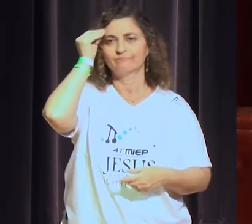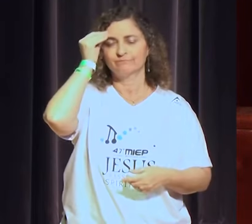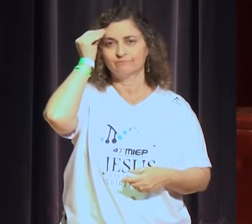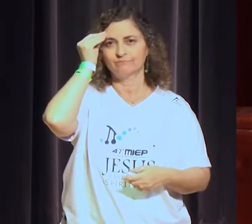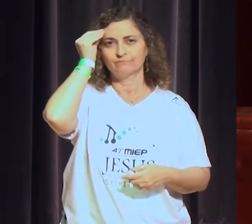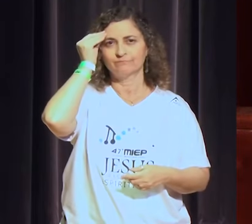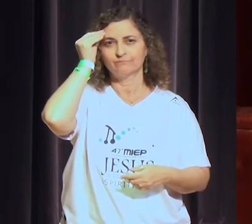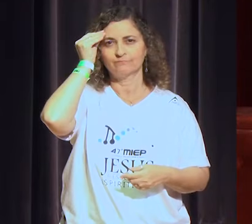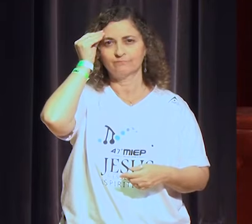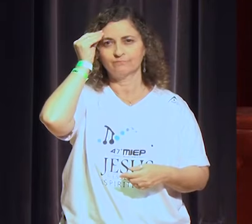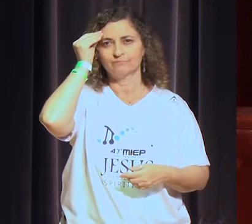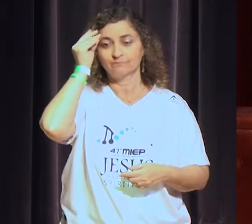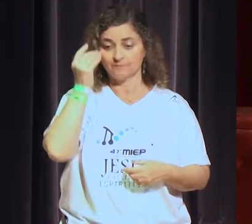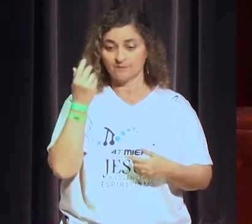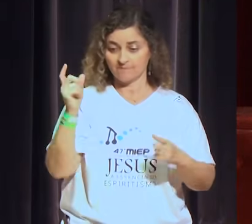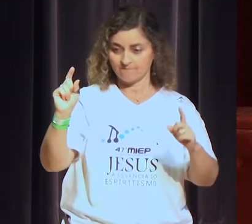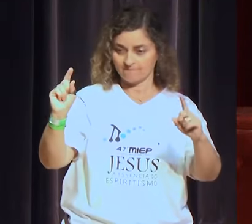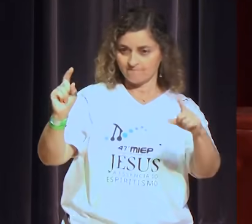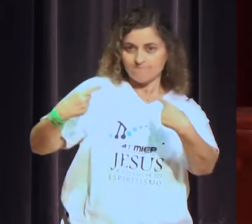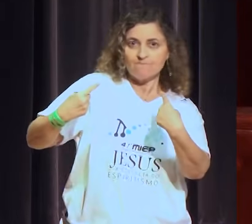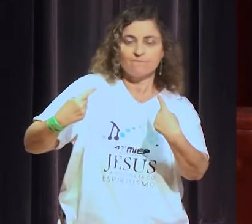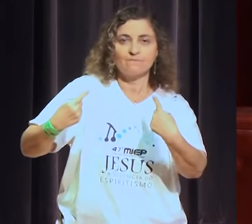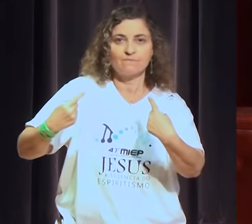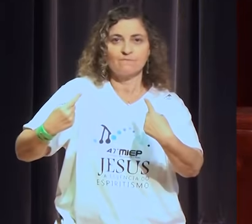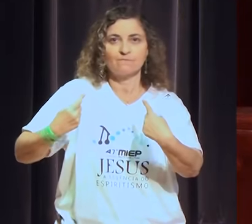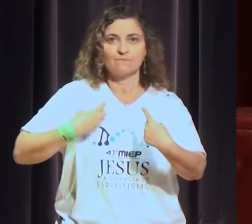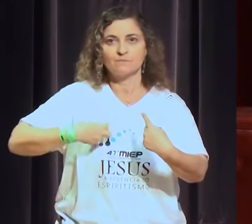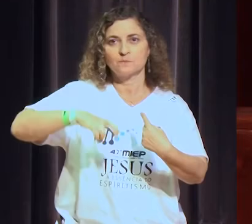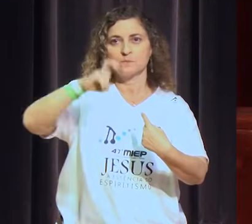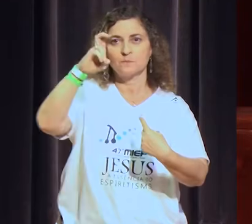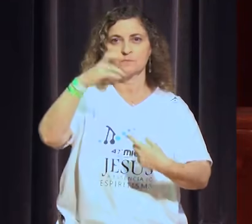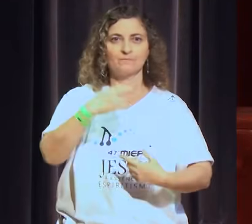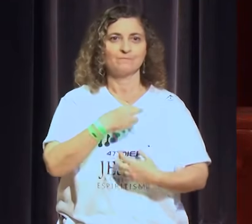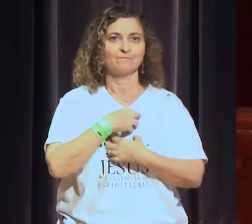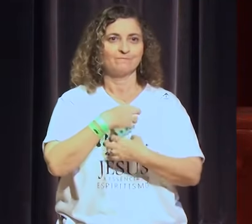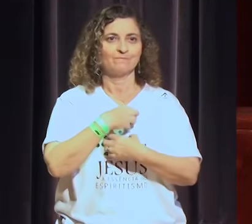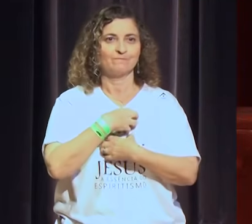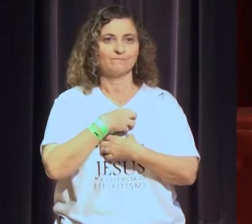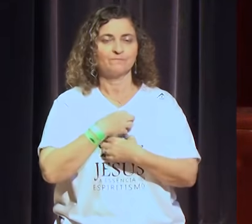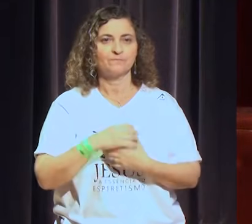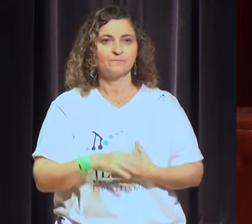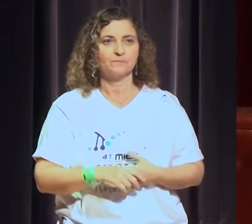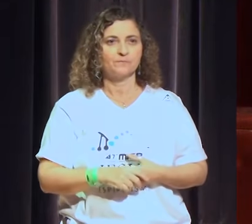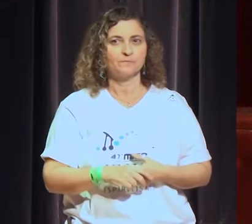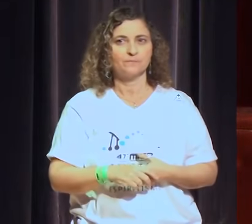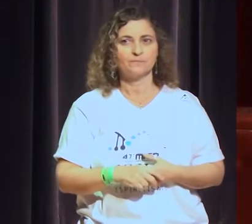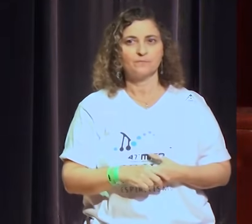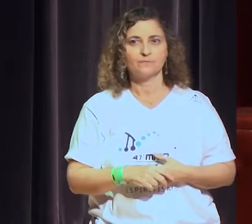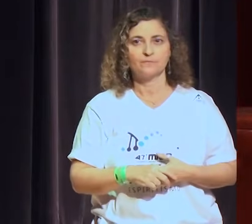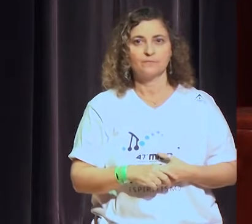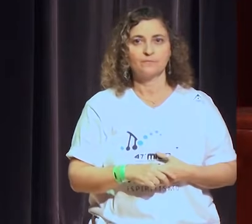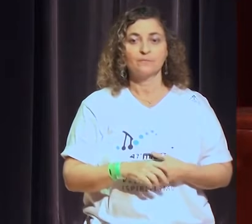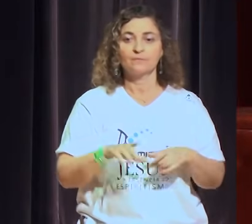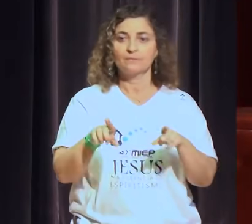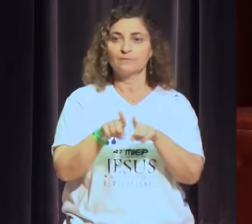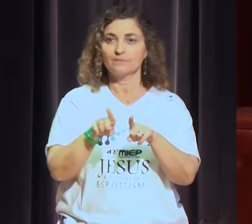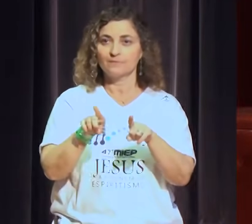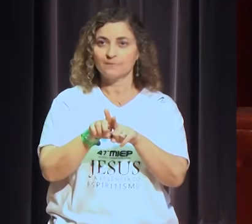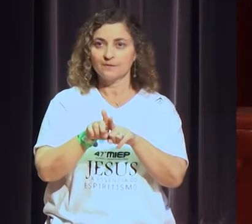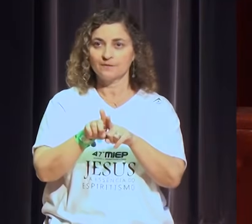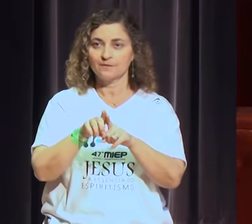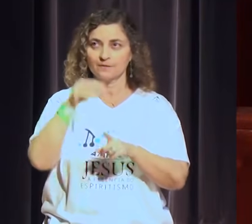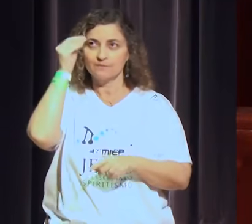experiência que desafia os cinco sentidos e a experiência do imponderável na